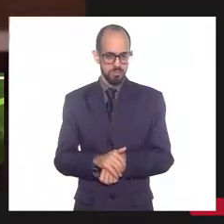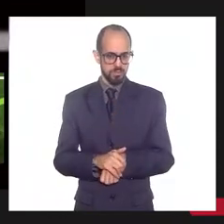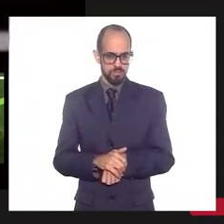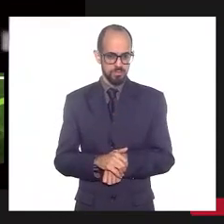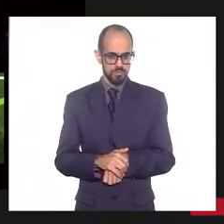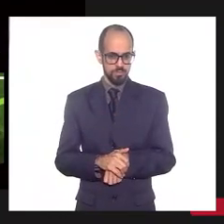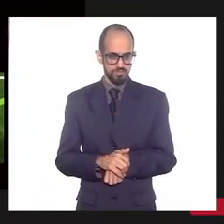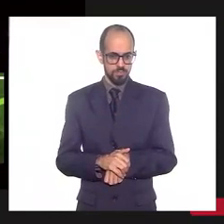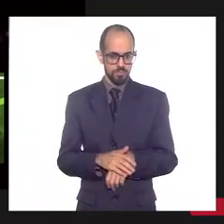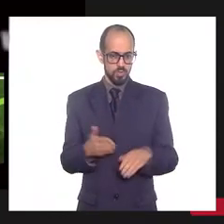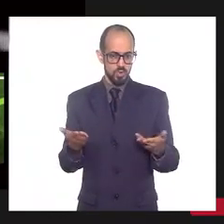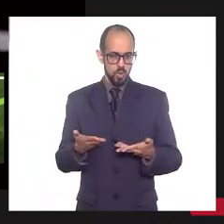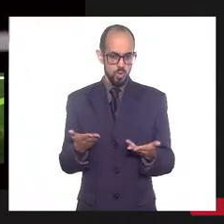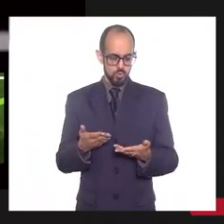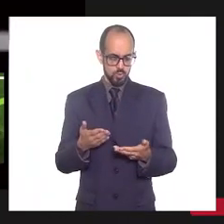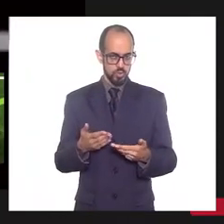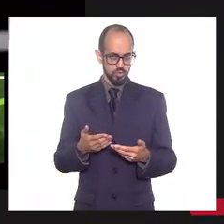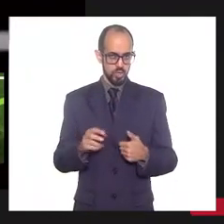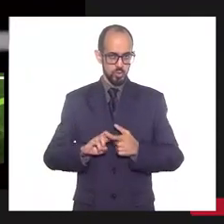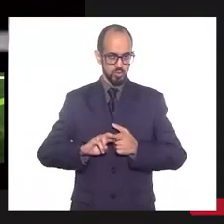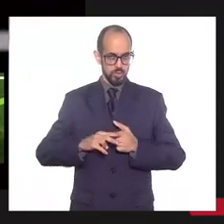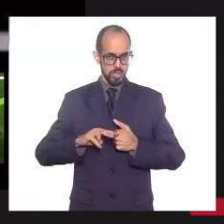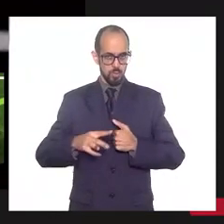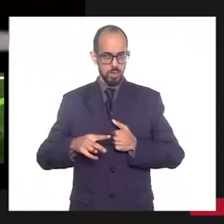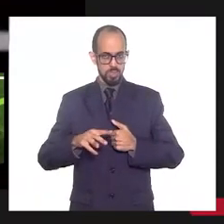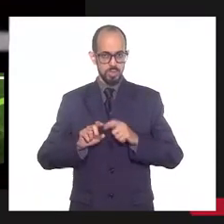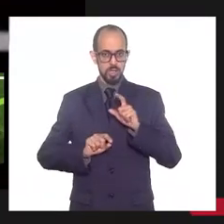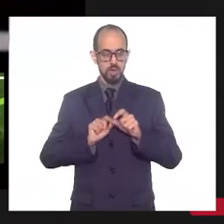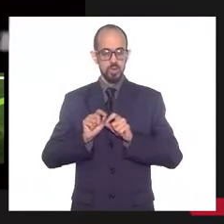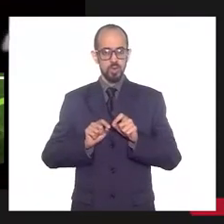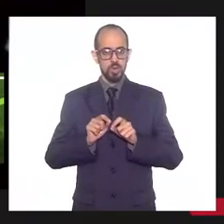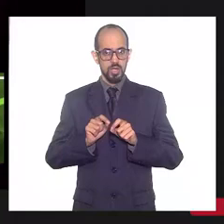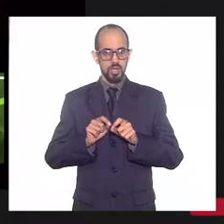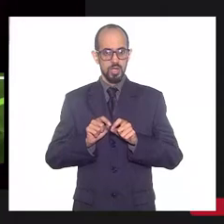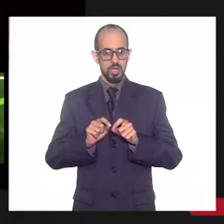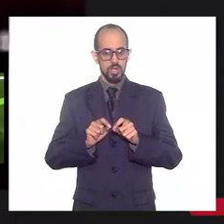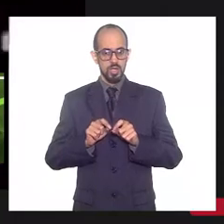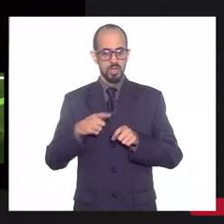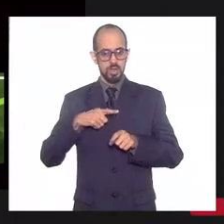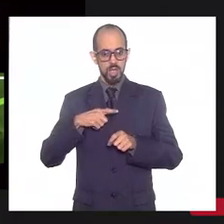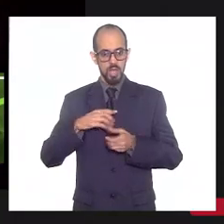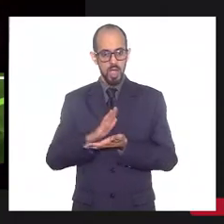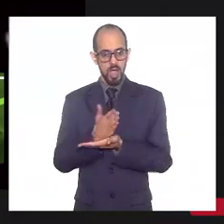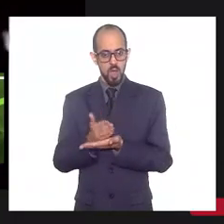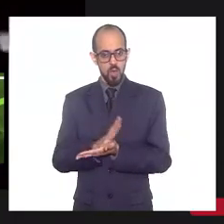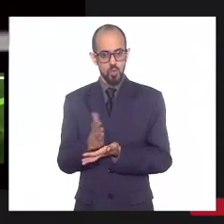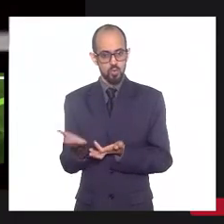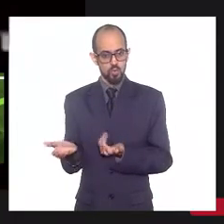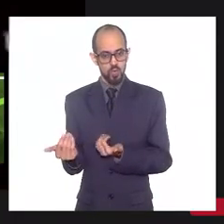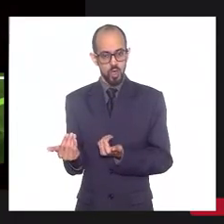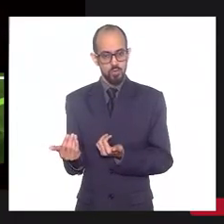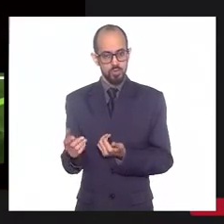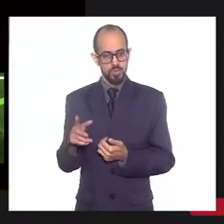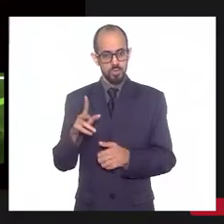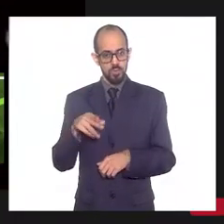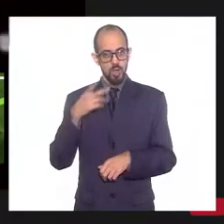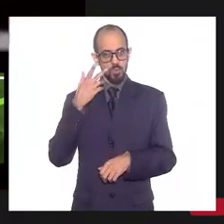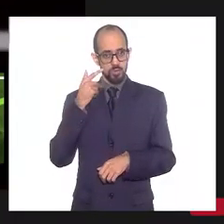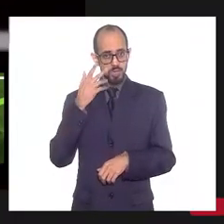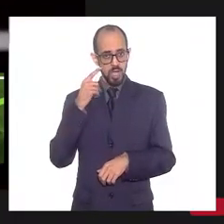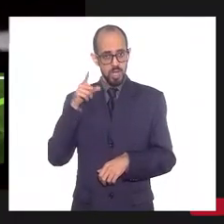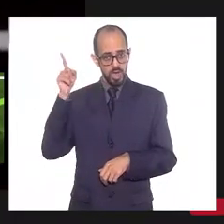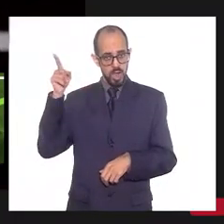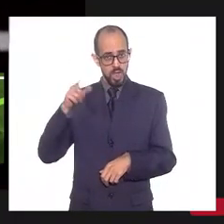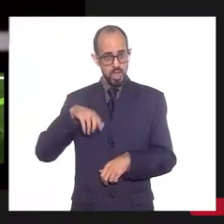a gente o resultado disso porque a gente observa disso é que tem jovens como o lar de Caruaru andando com uma suástica